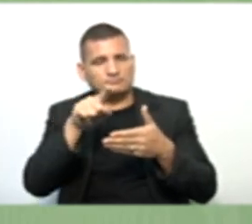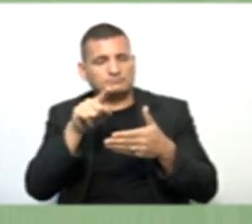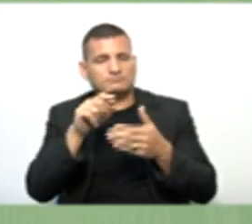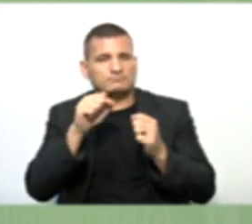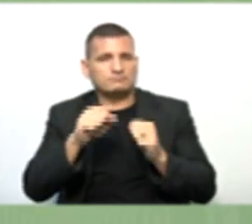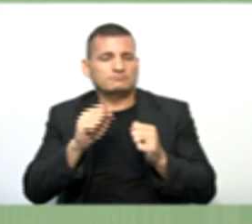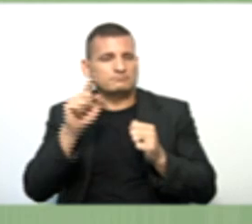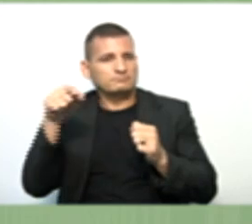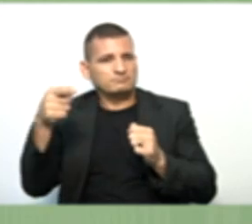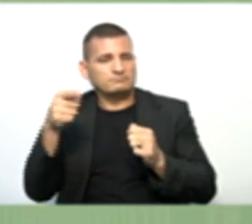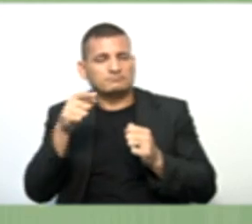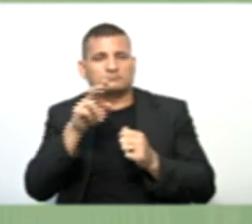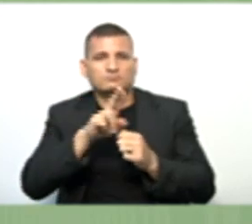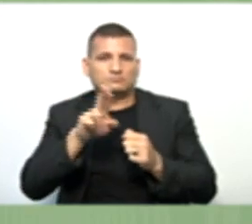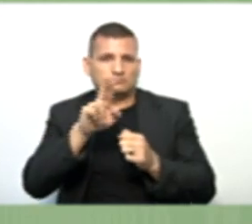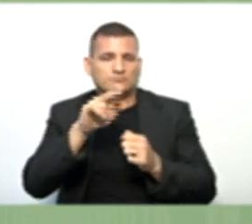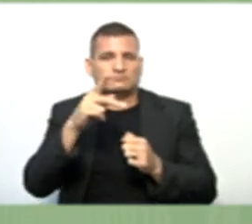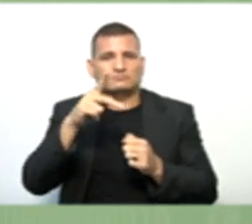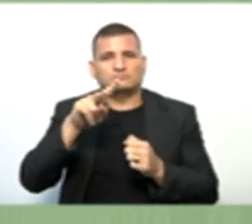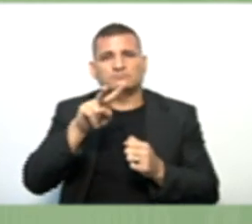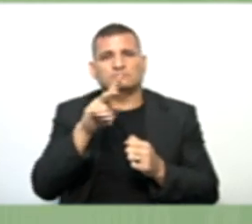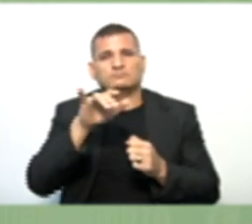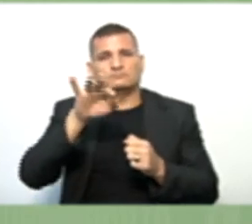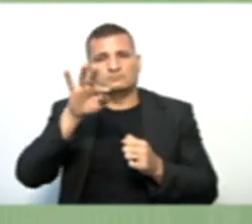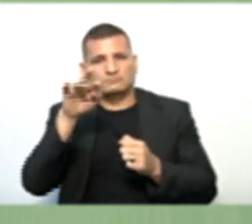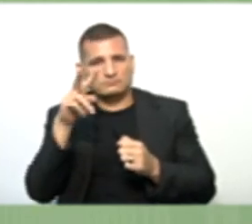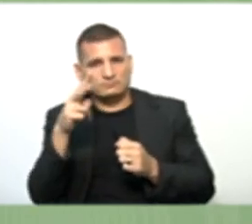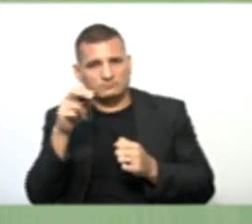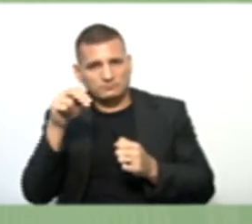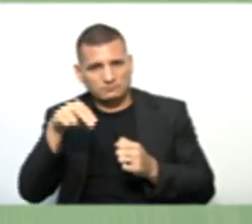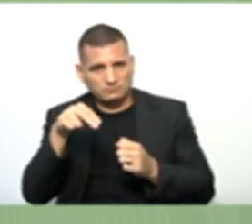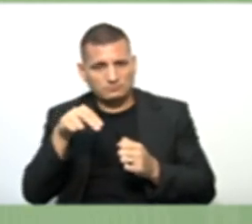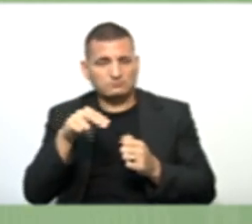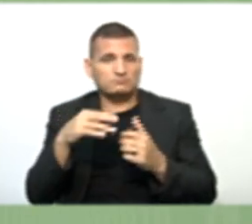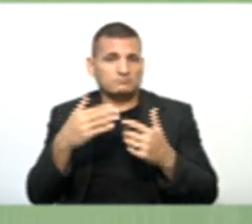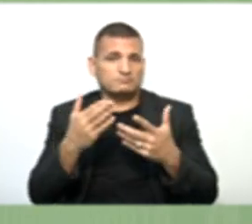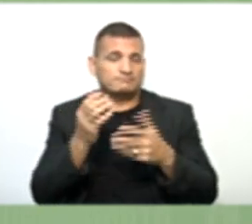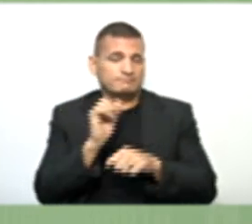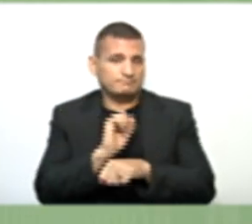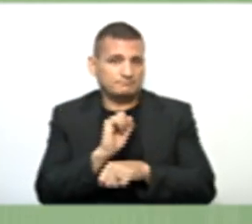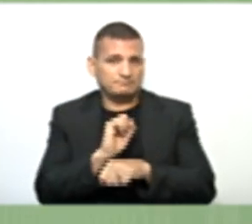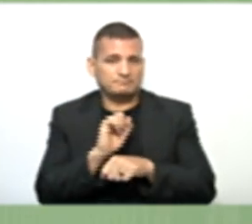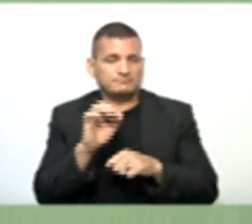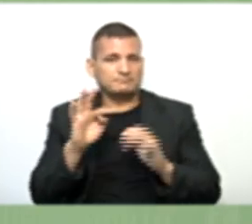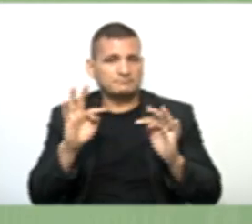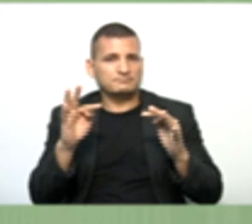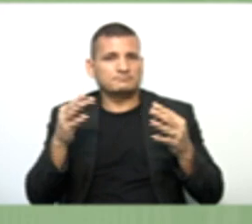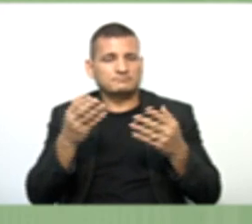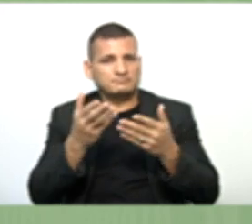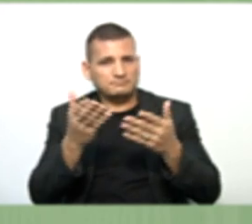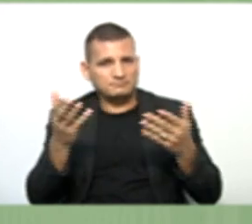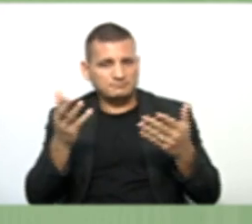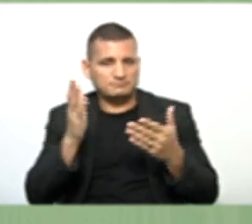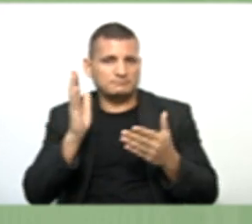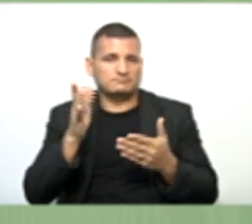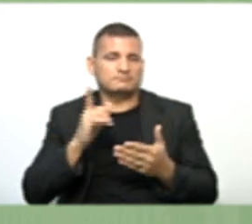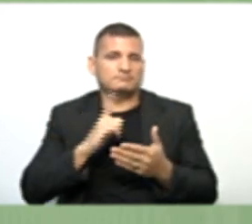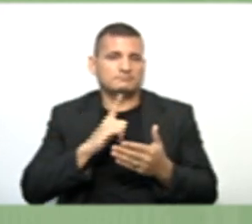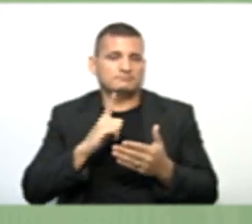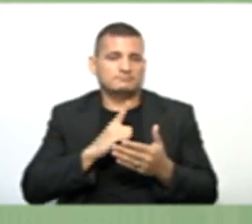depois utilizar o Python, né? Então, espero que todos vocês já